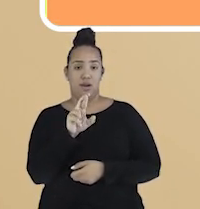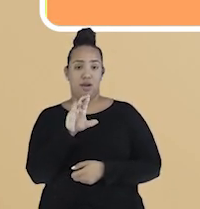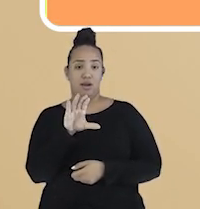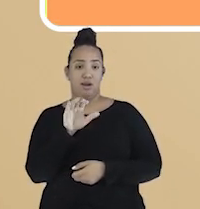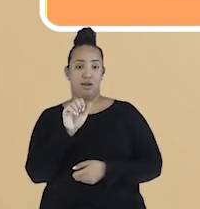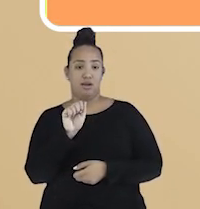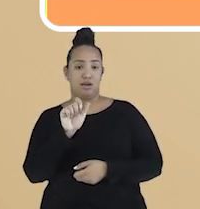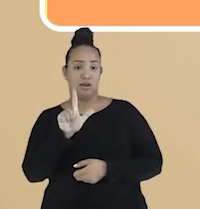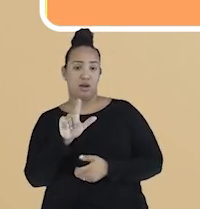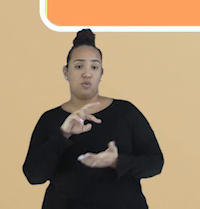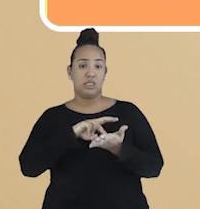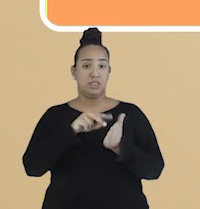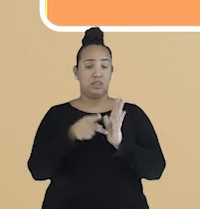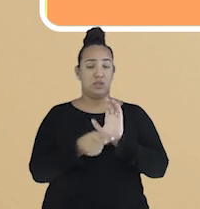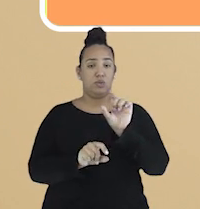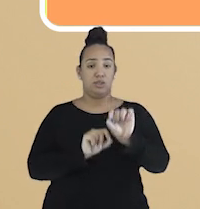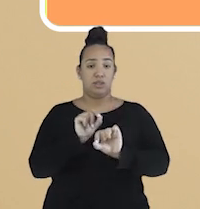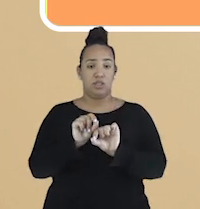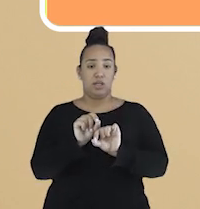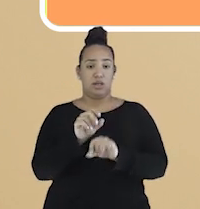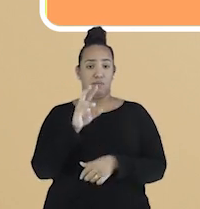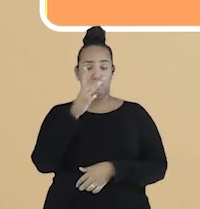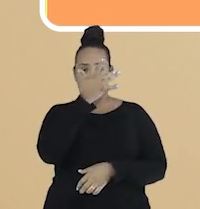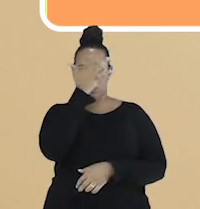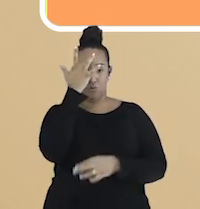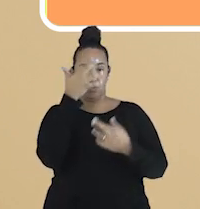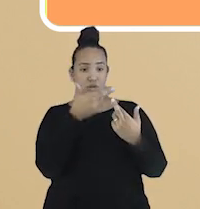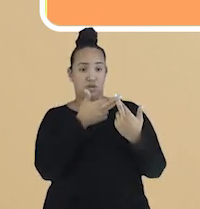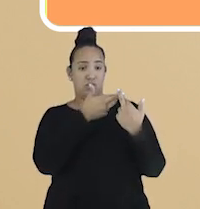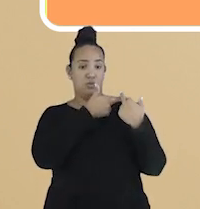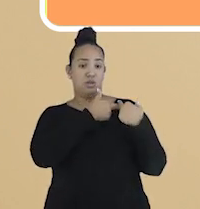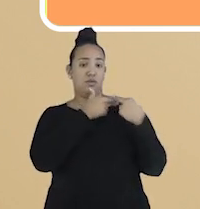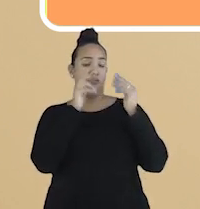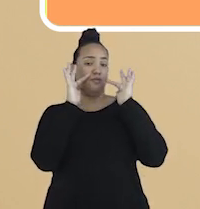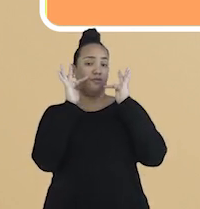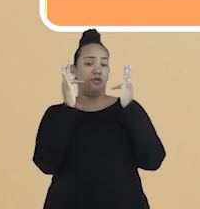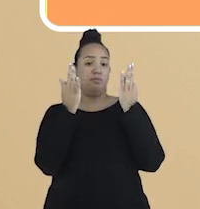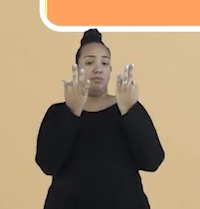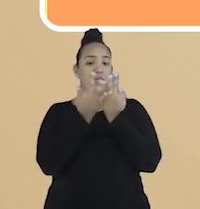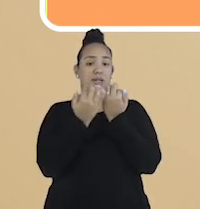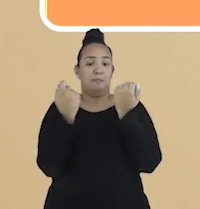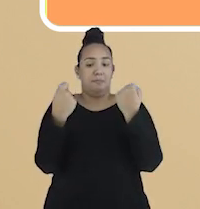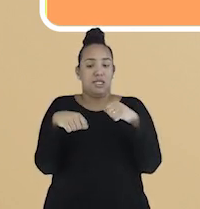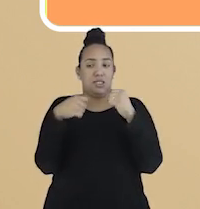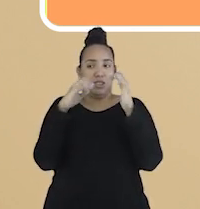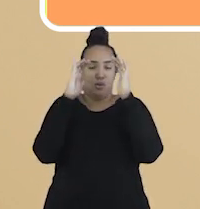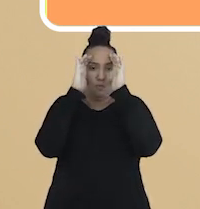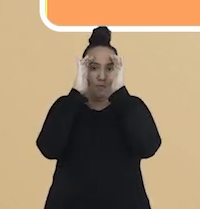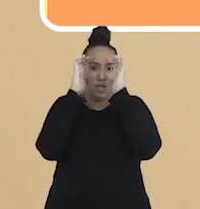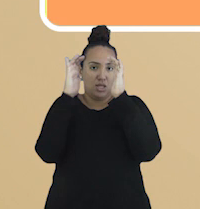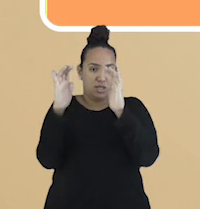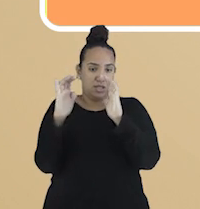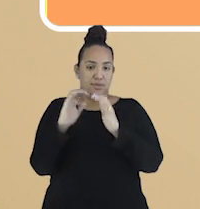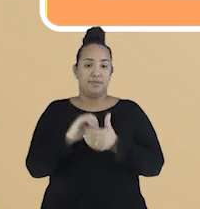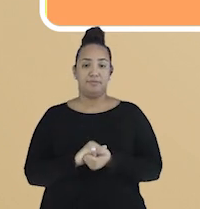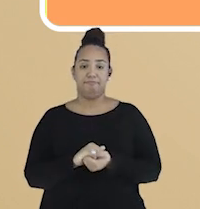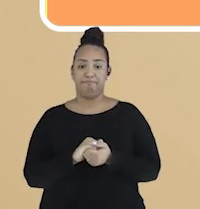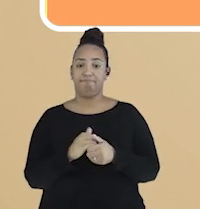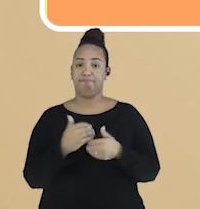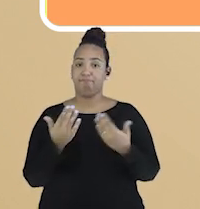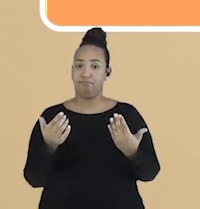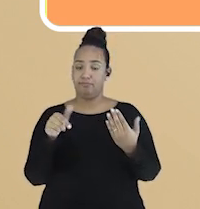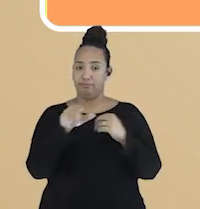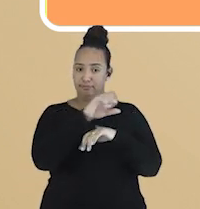que significa chefe da família, que merece respeito e obediência. Na